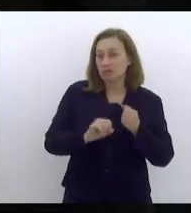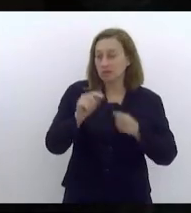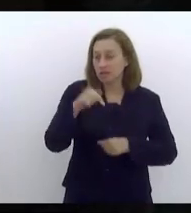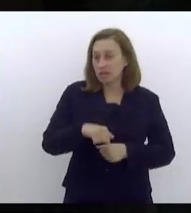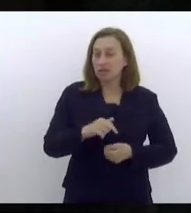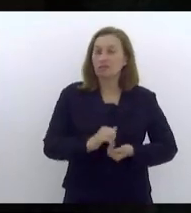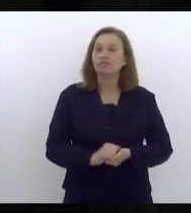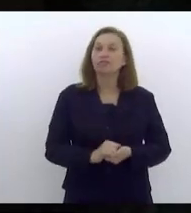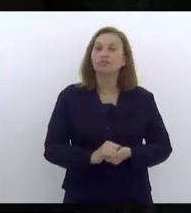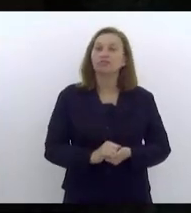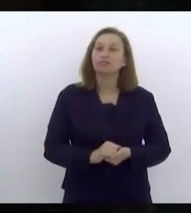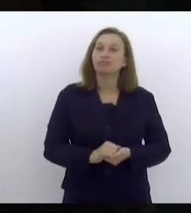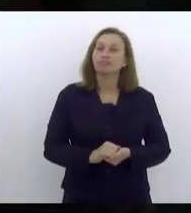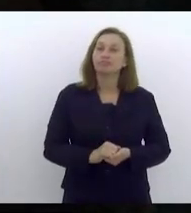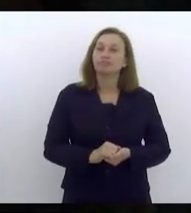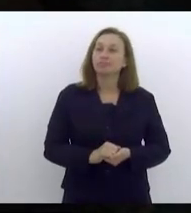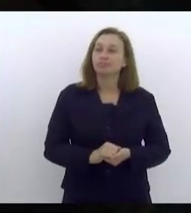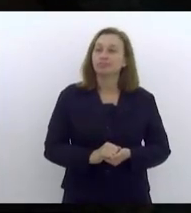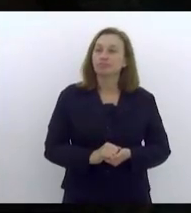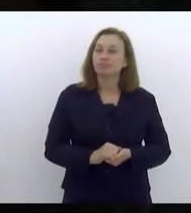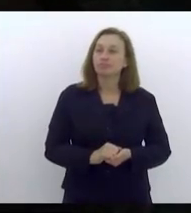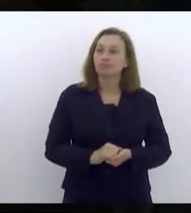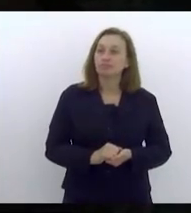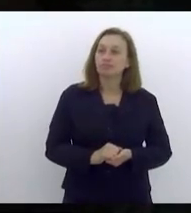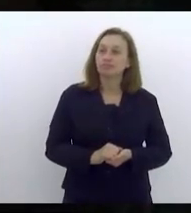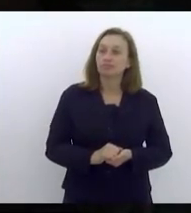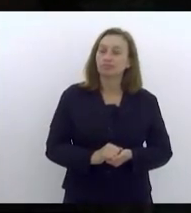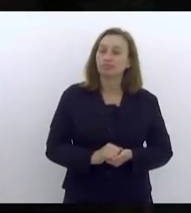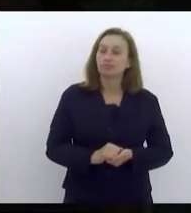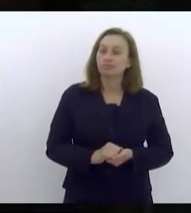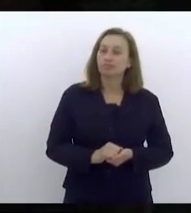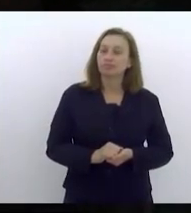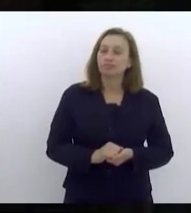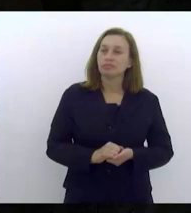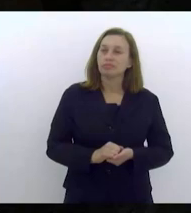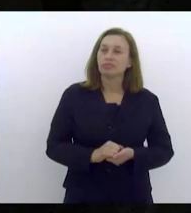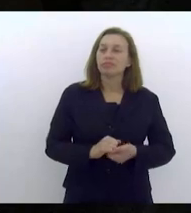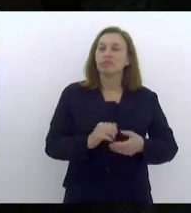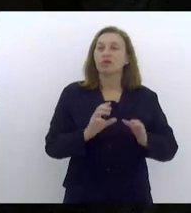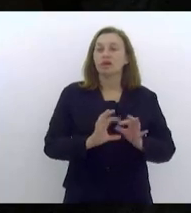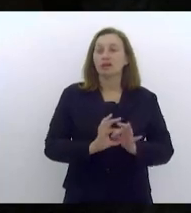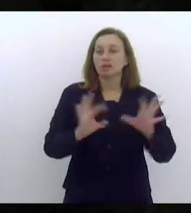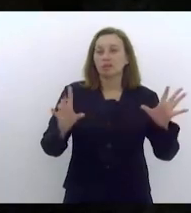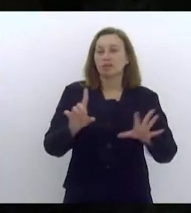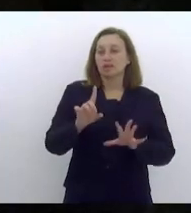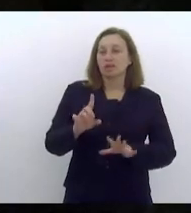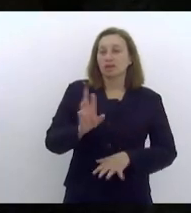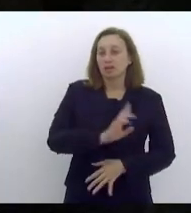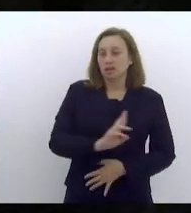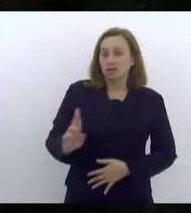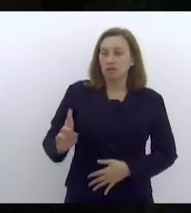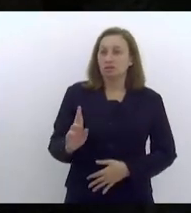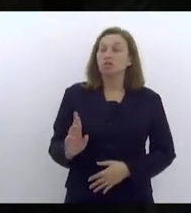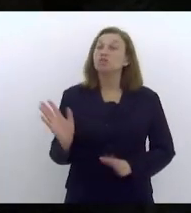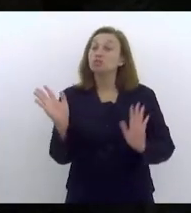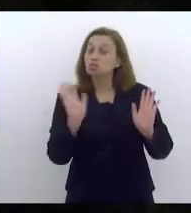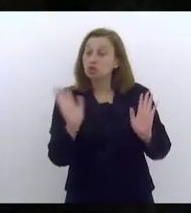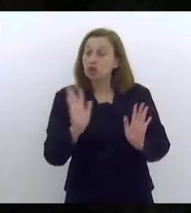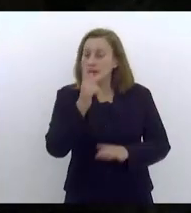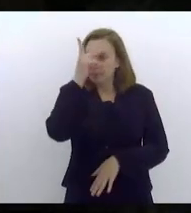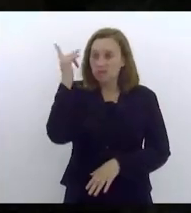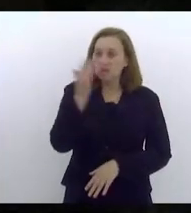que estamos tentando aqui fazer aqui é dar garantia da liberdade religiosa no adeus aí